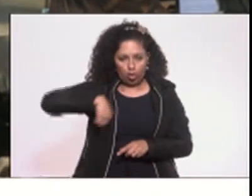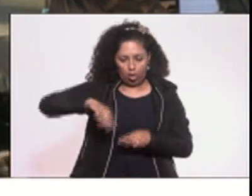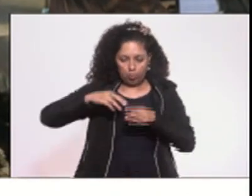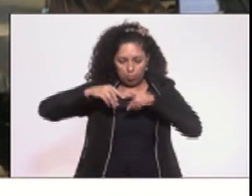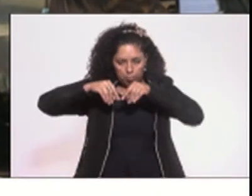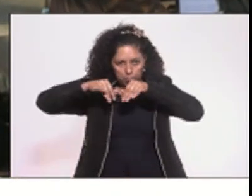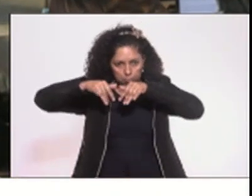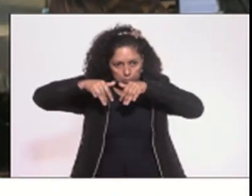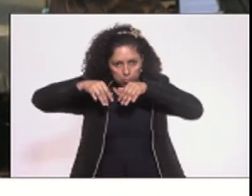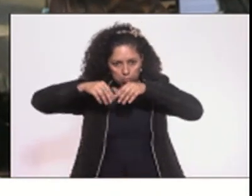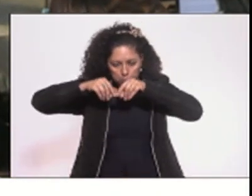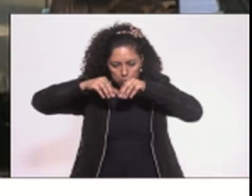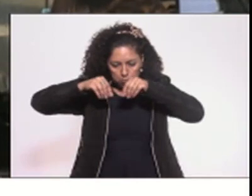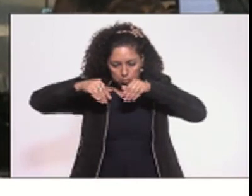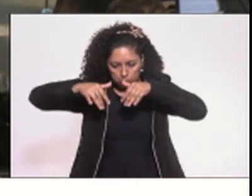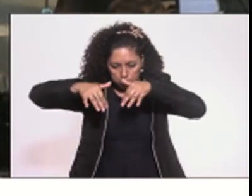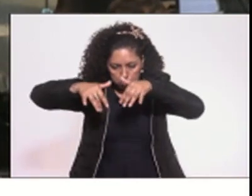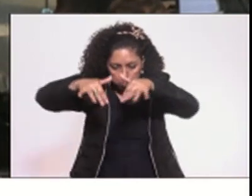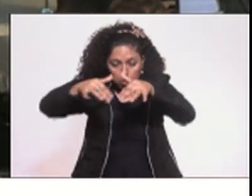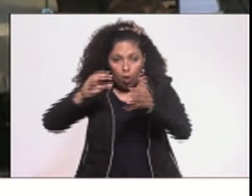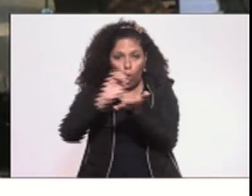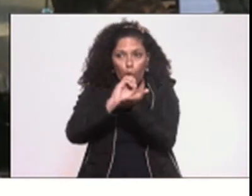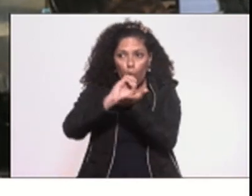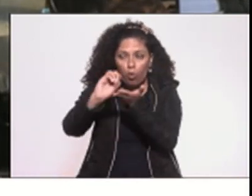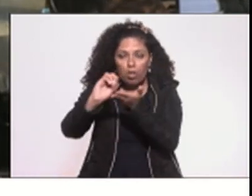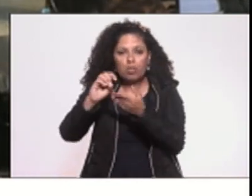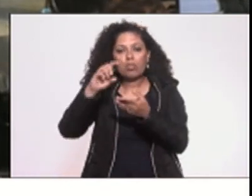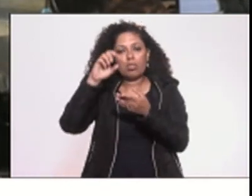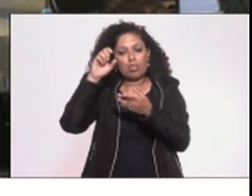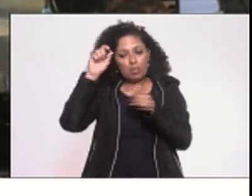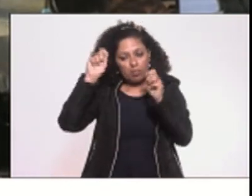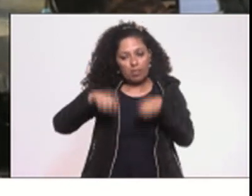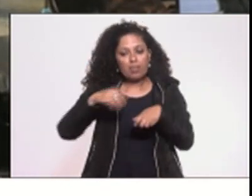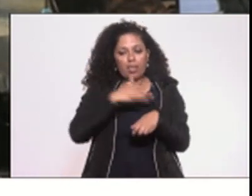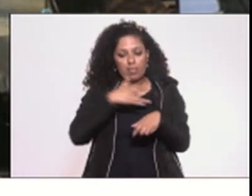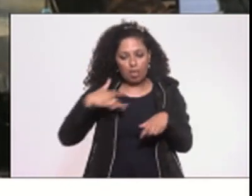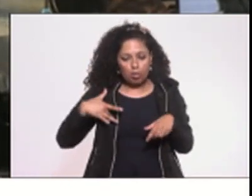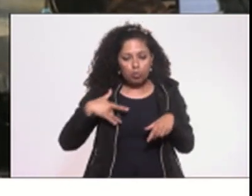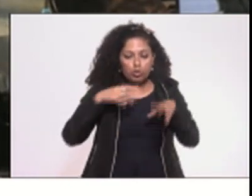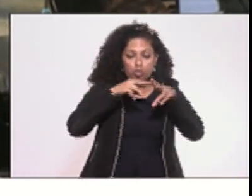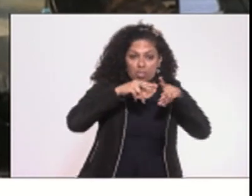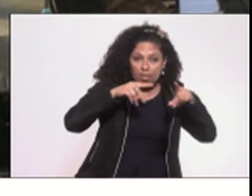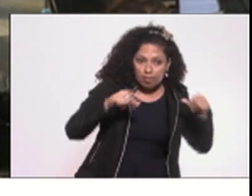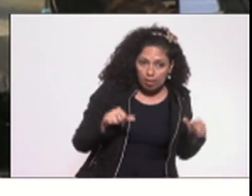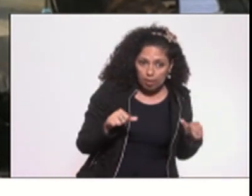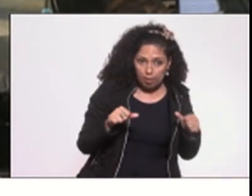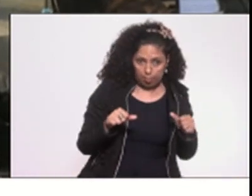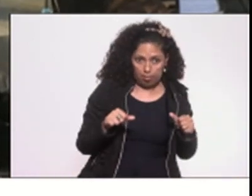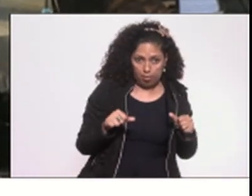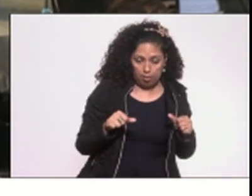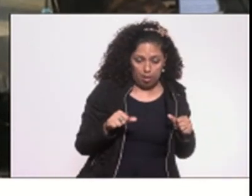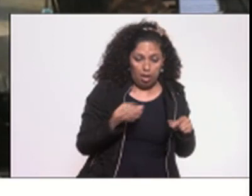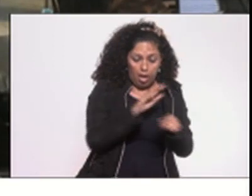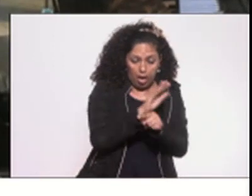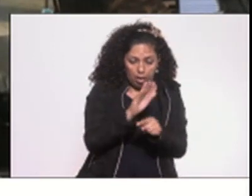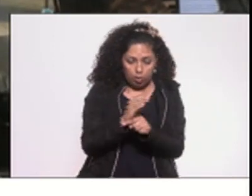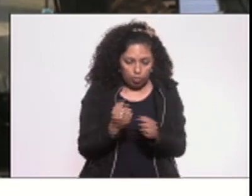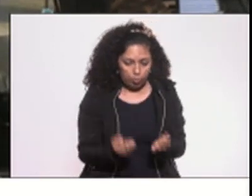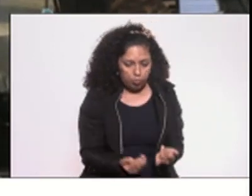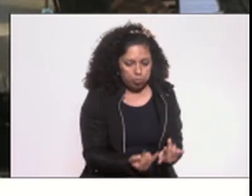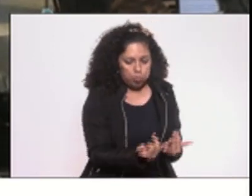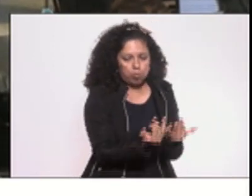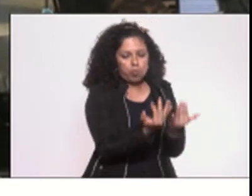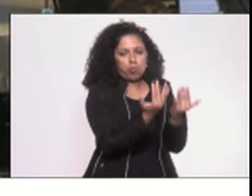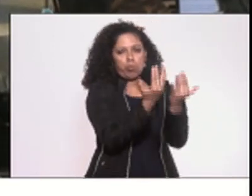fertilizante orgânico que vai manter a saúde do nosso solo. Então, ele contribui com o crescimento vigoroso das